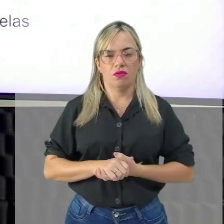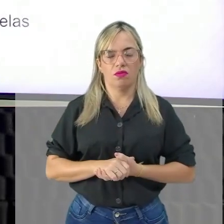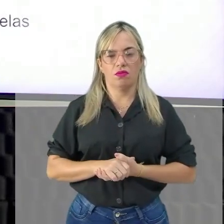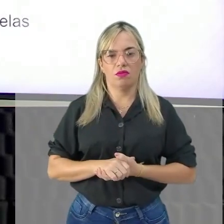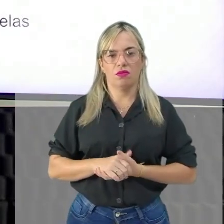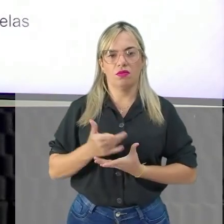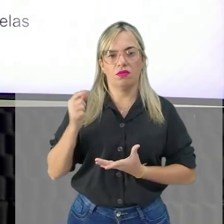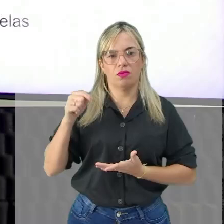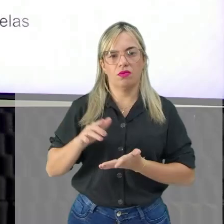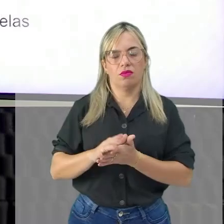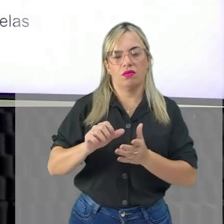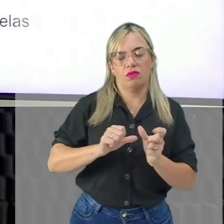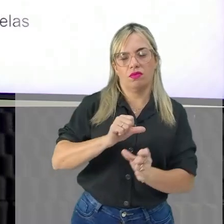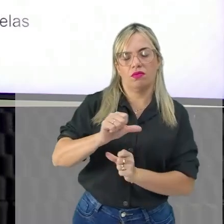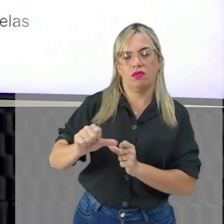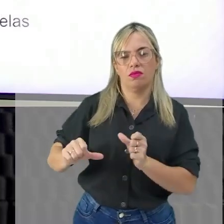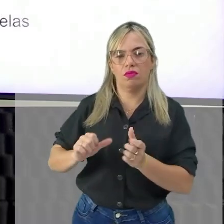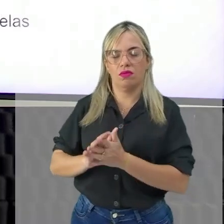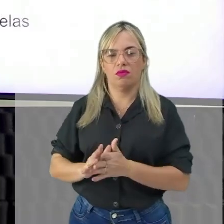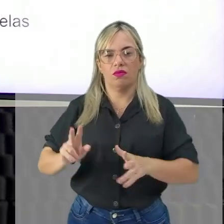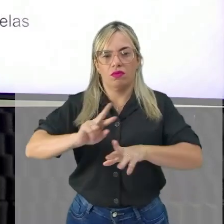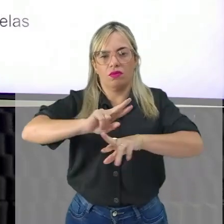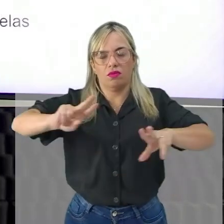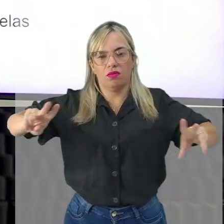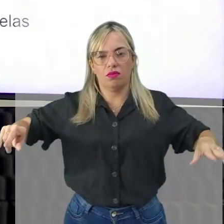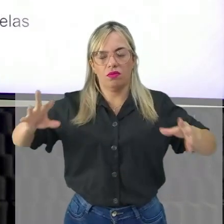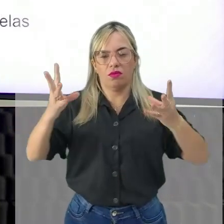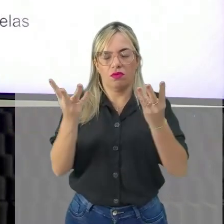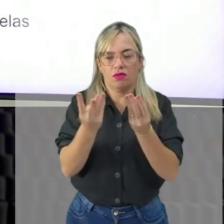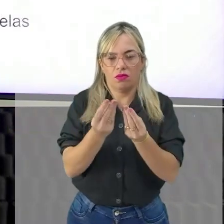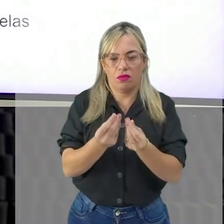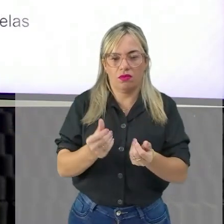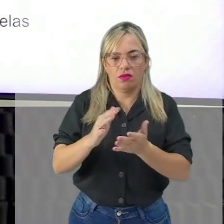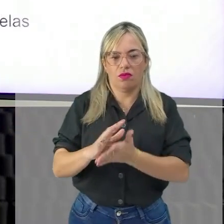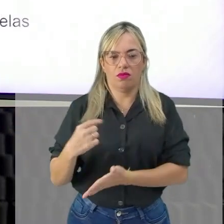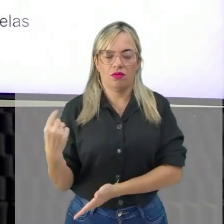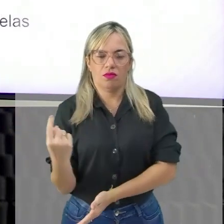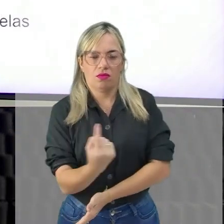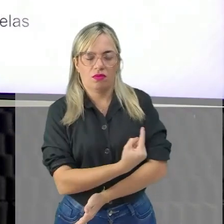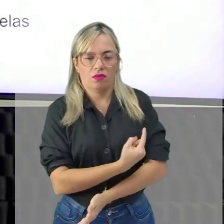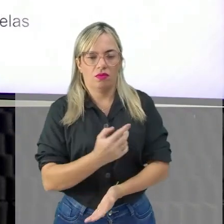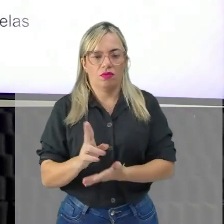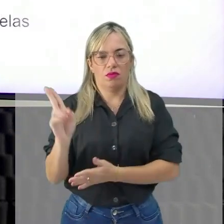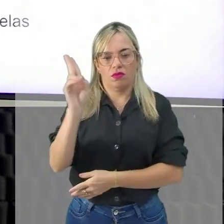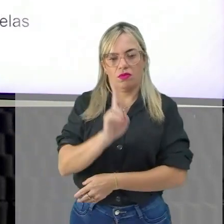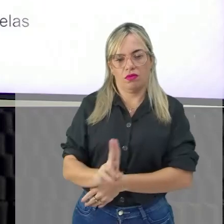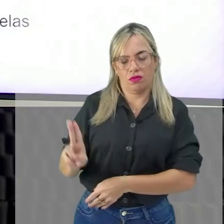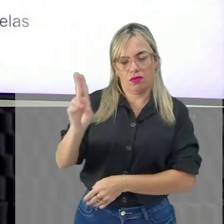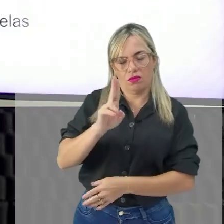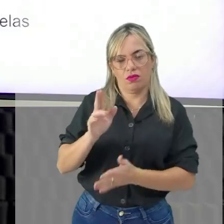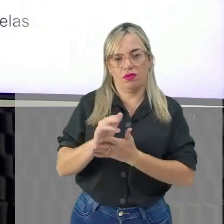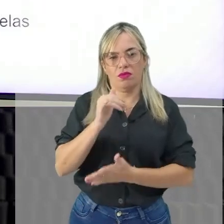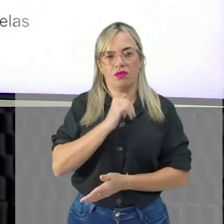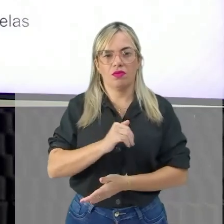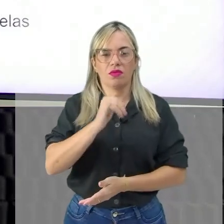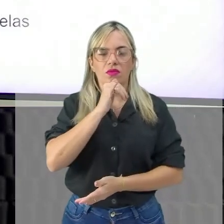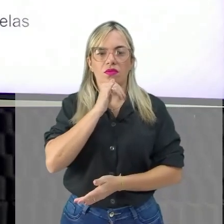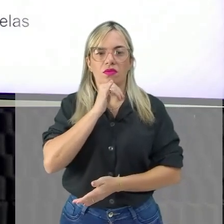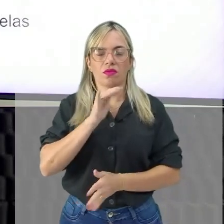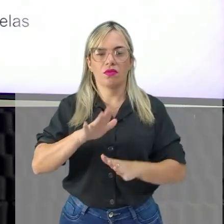que elas transformem várias outras substâncias para nós, né? Para o nosso uso. Por